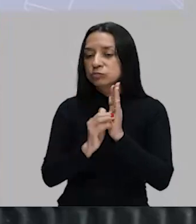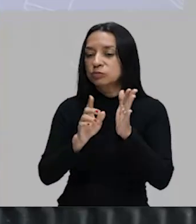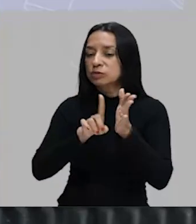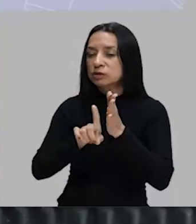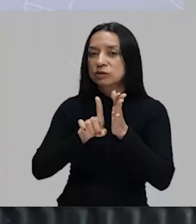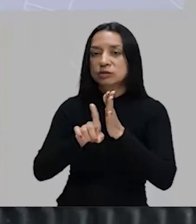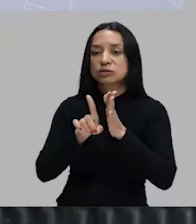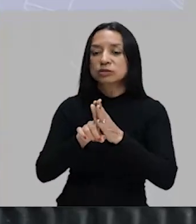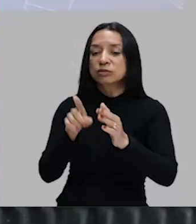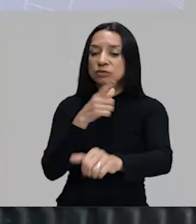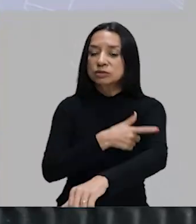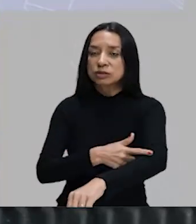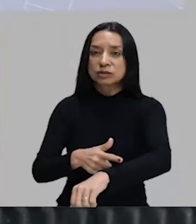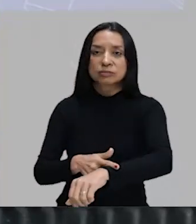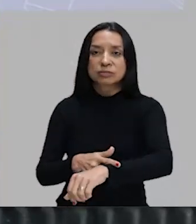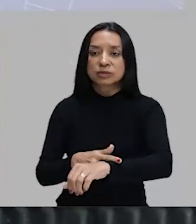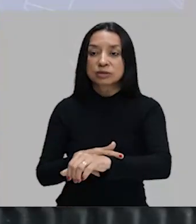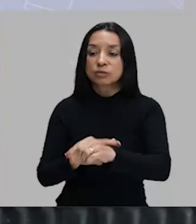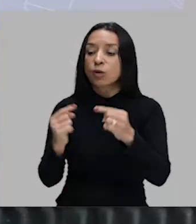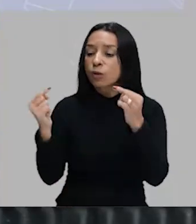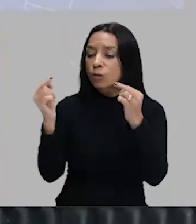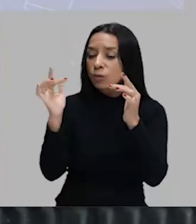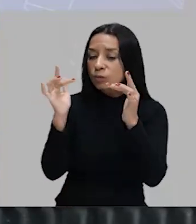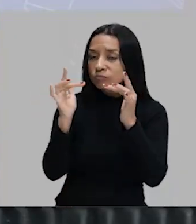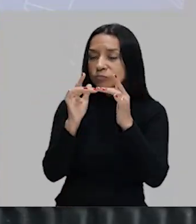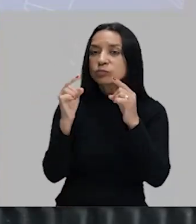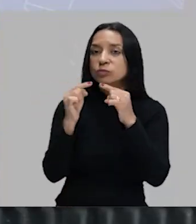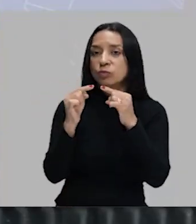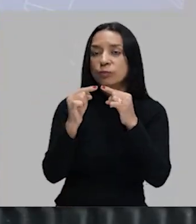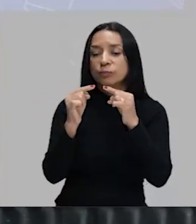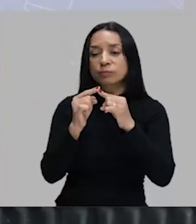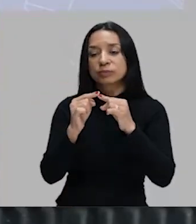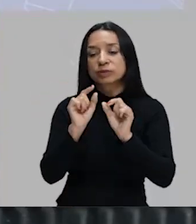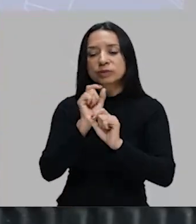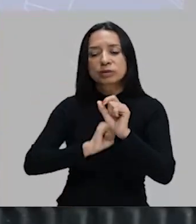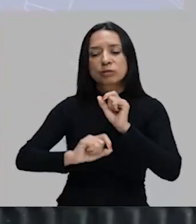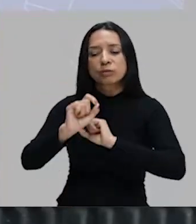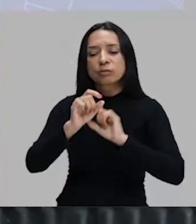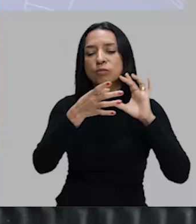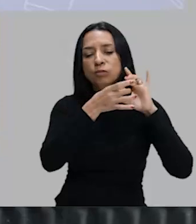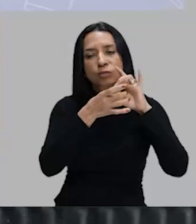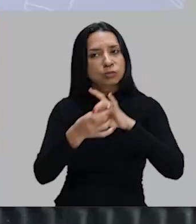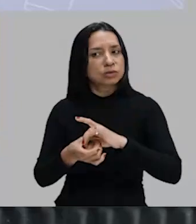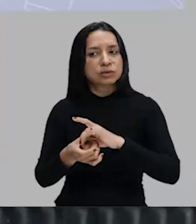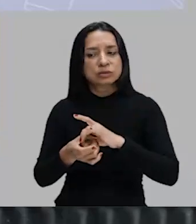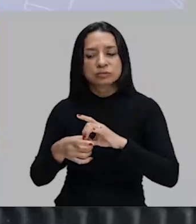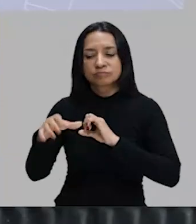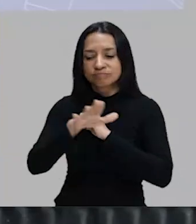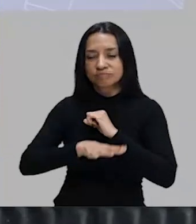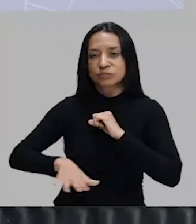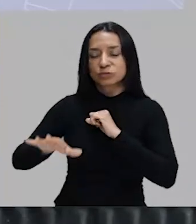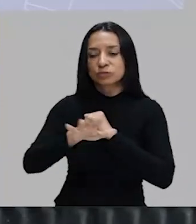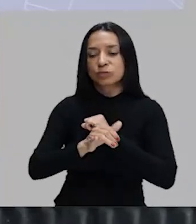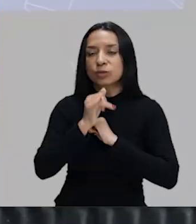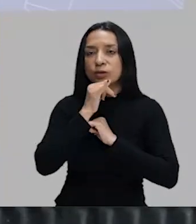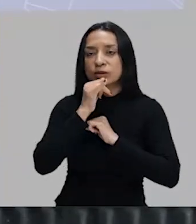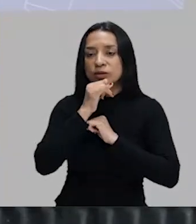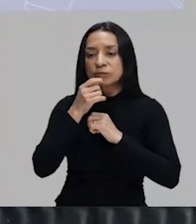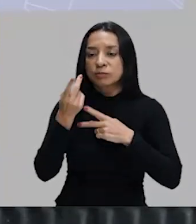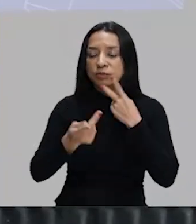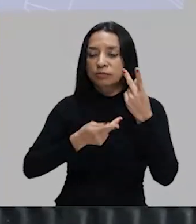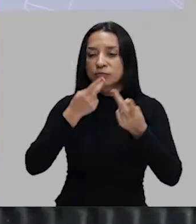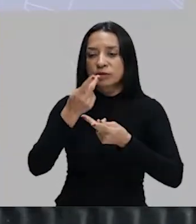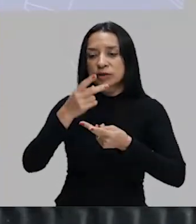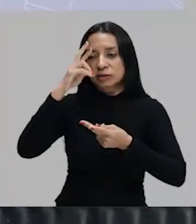com o contexto em que eu me encontro, certo? Se eu estou falando com uma autoridade, com o diretor da minha escola, com o meu professor, eu